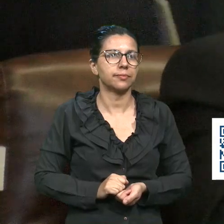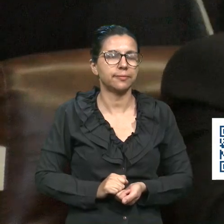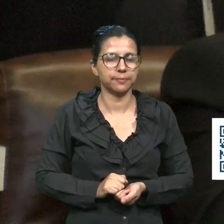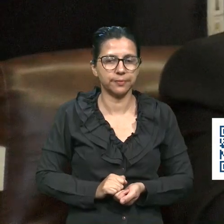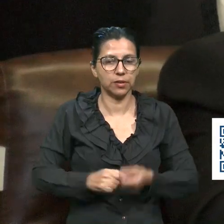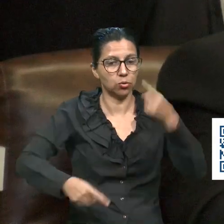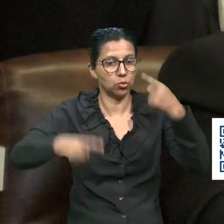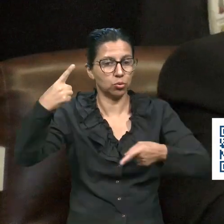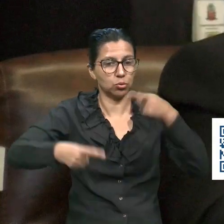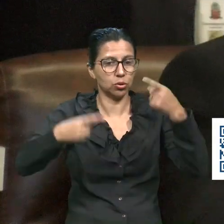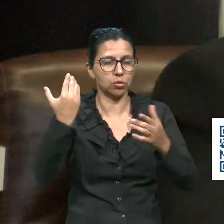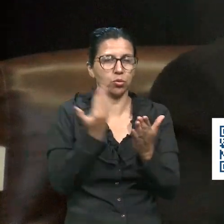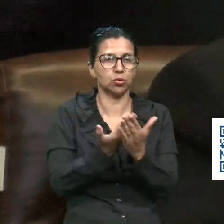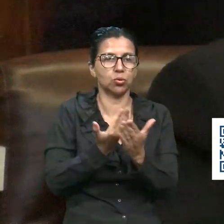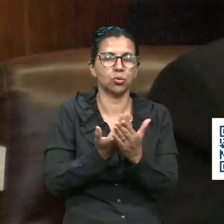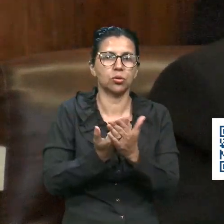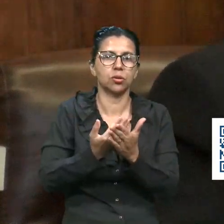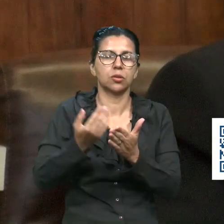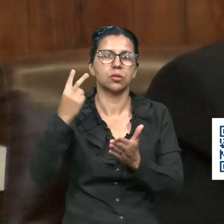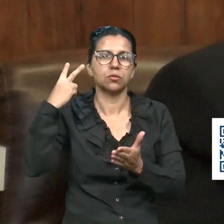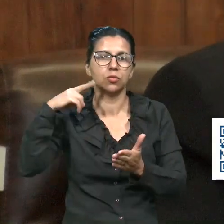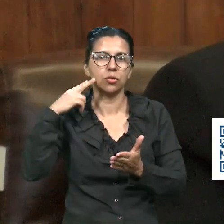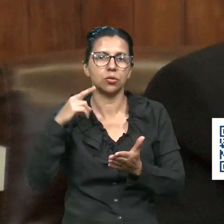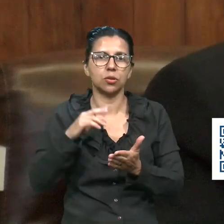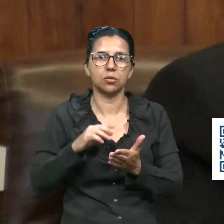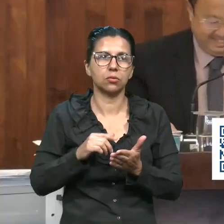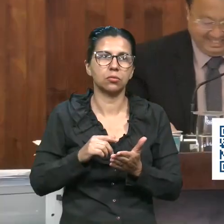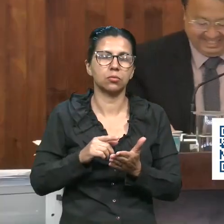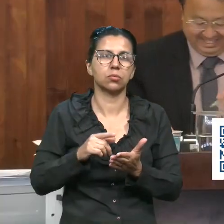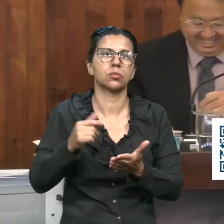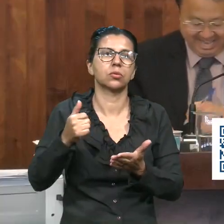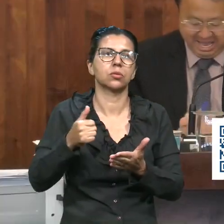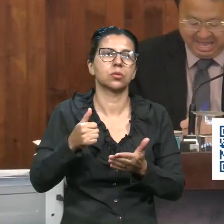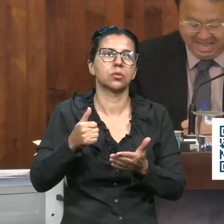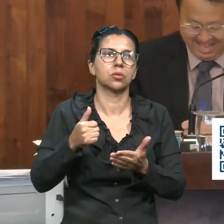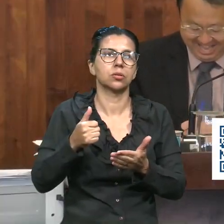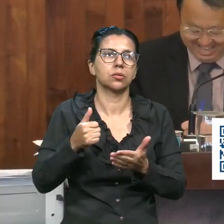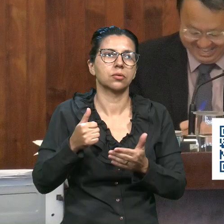Em discussão, requerimento, não havendo vereadores inscritos, está encerrada.